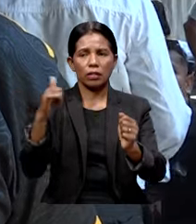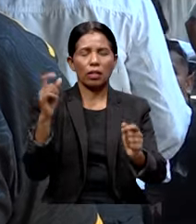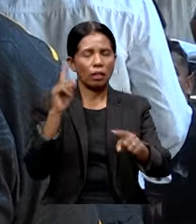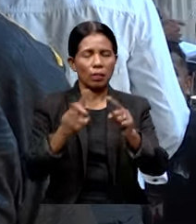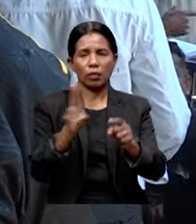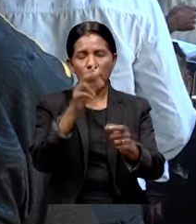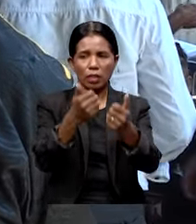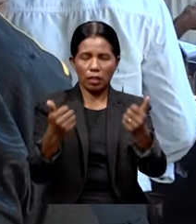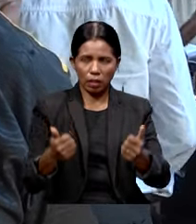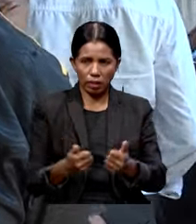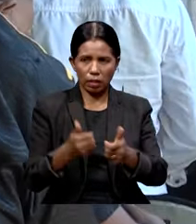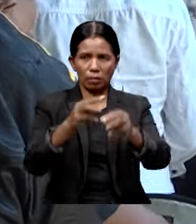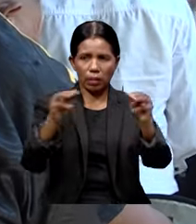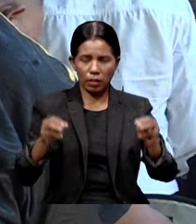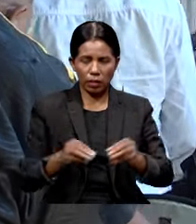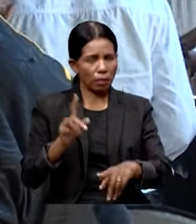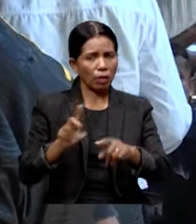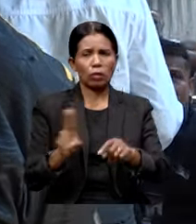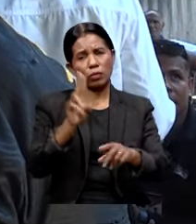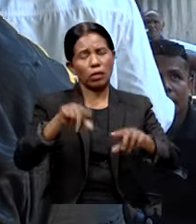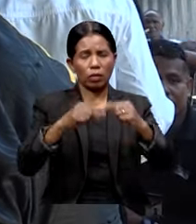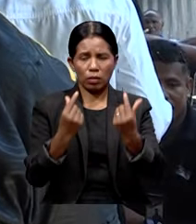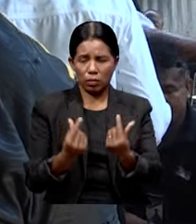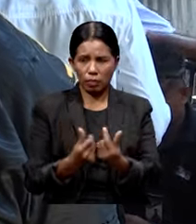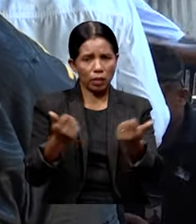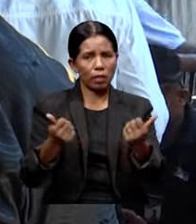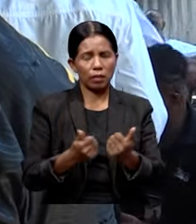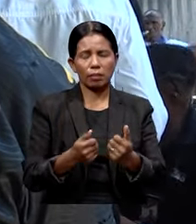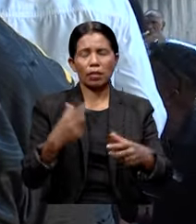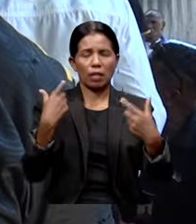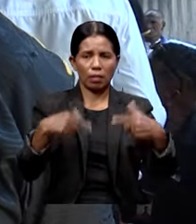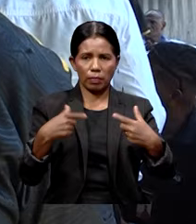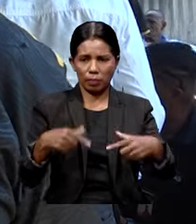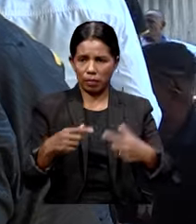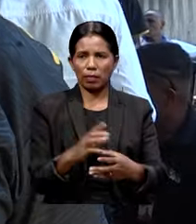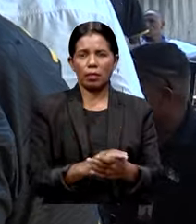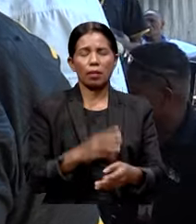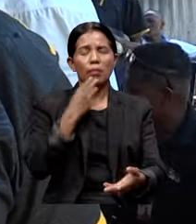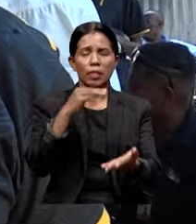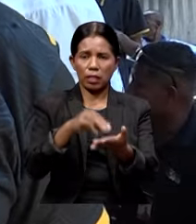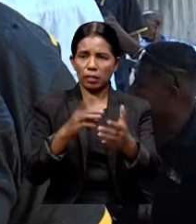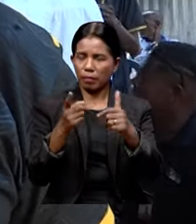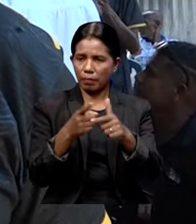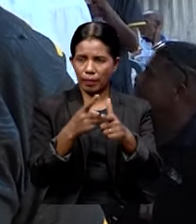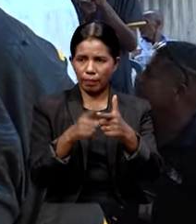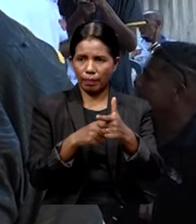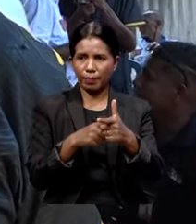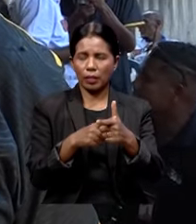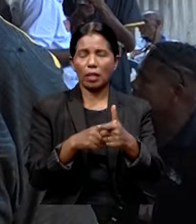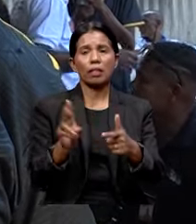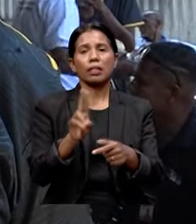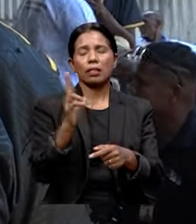marciais, labele usa grupo, para depois atacar balo. Mensagem primeiro, uma né? E segundo, Sira a tu